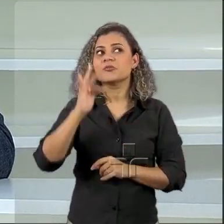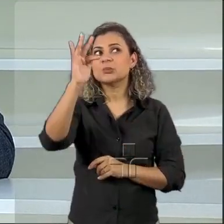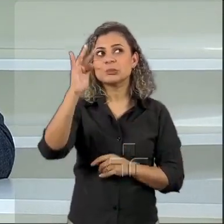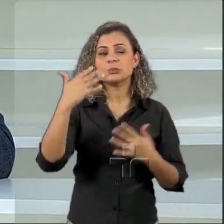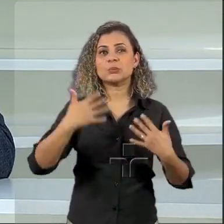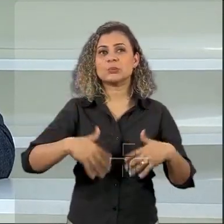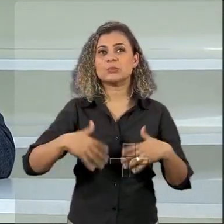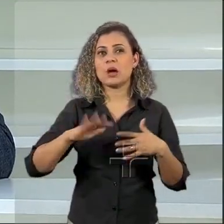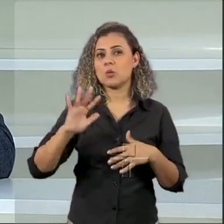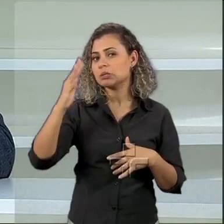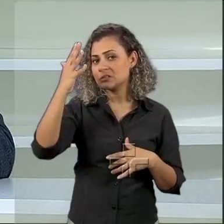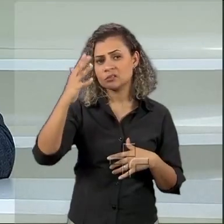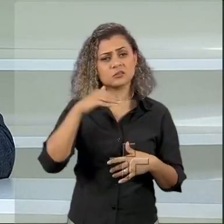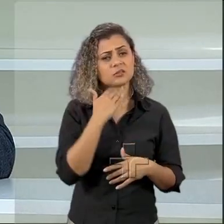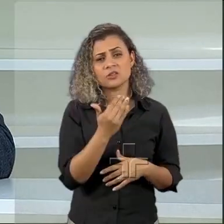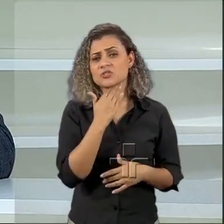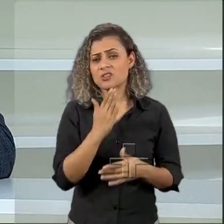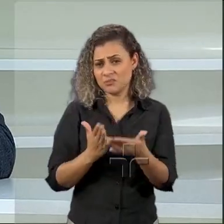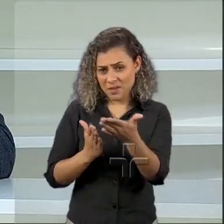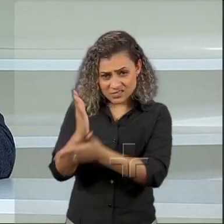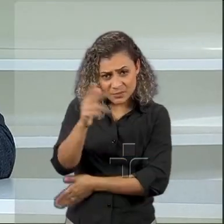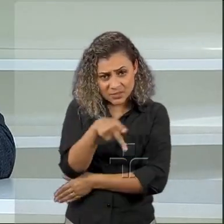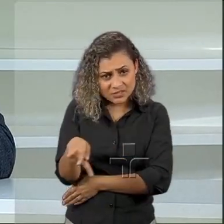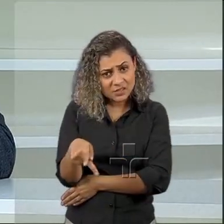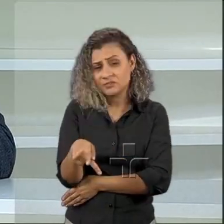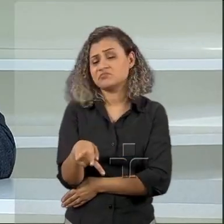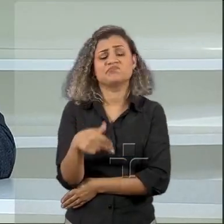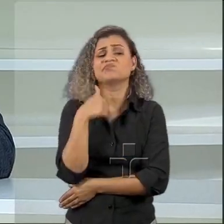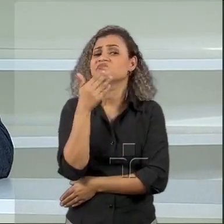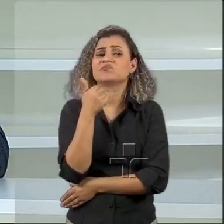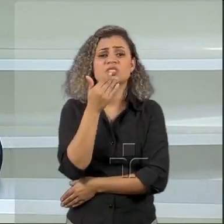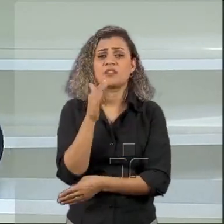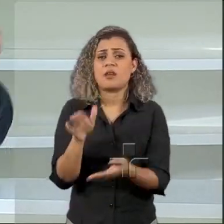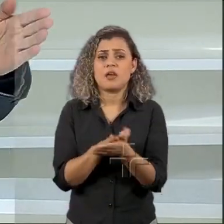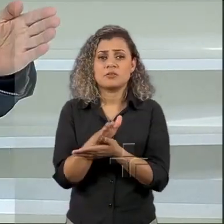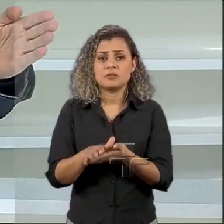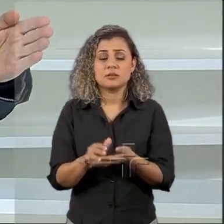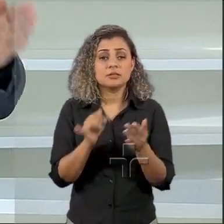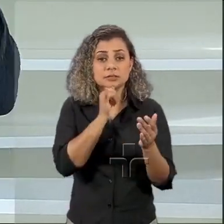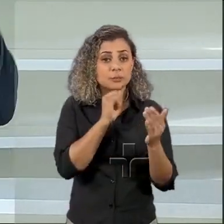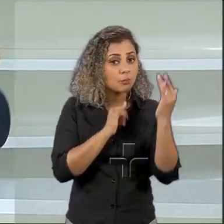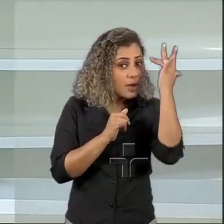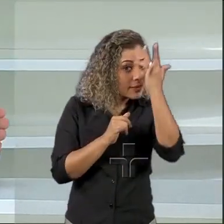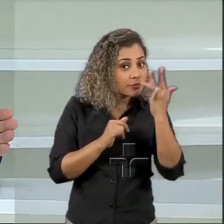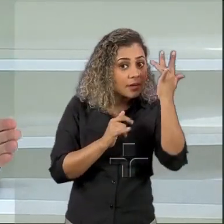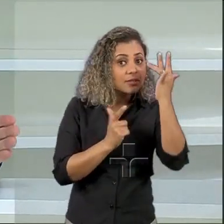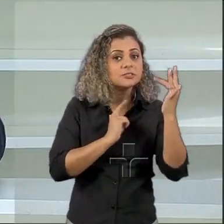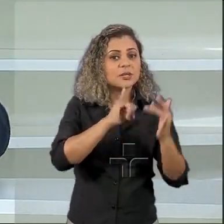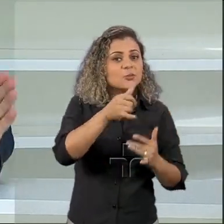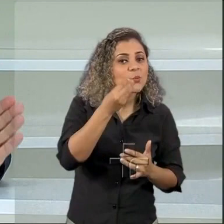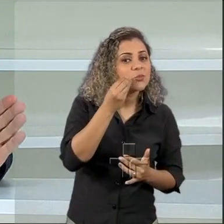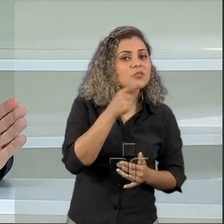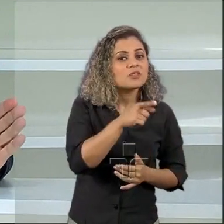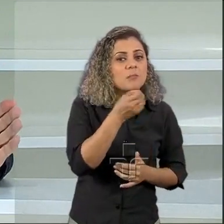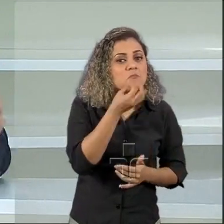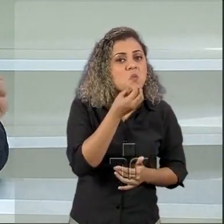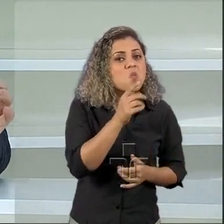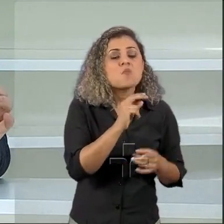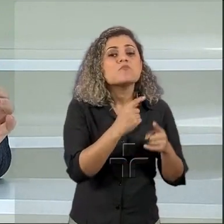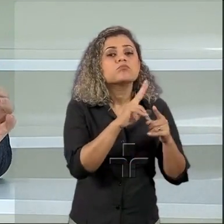da eleição, não adianta ganhar a eleição, porque não vai levar. E assim, o Haddad tem essa vantagem que o Ascânio falou, que é a